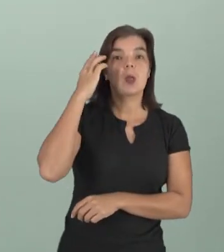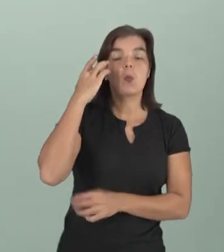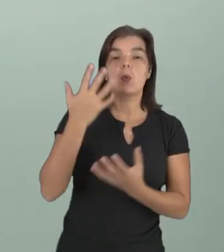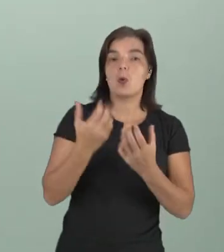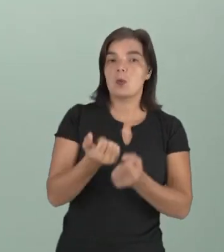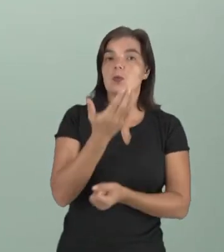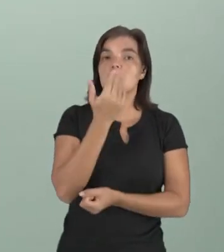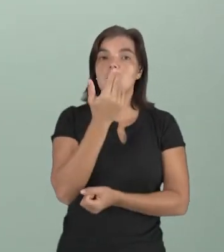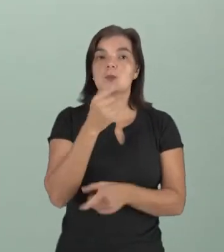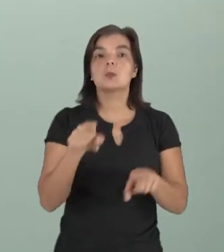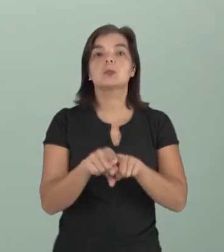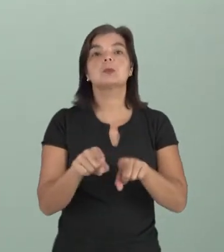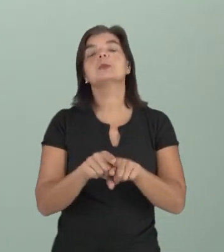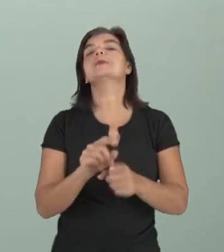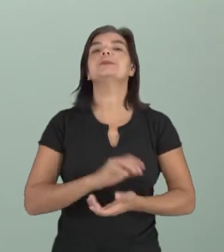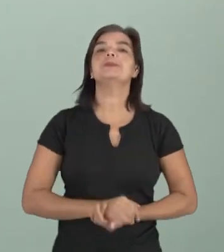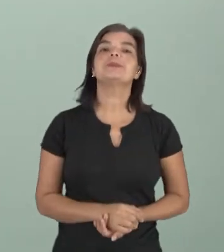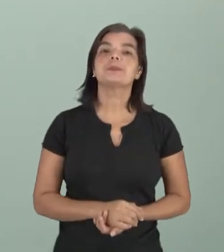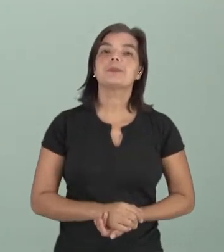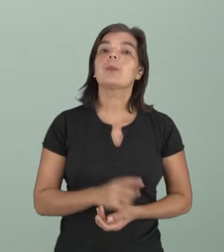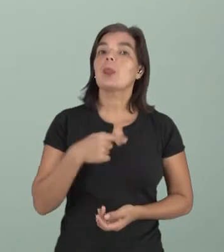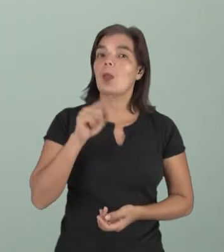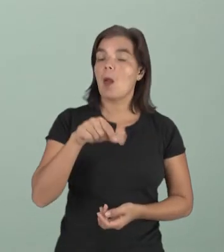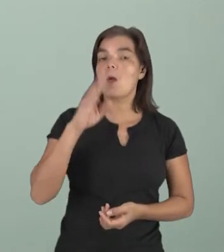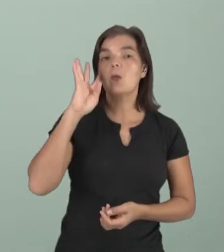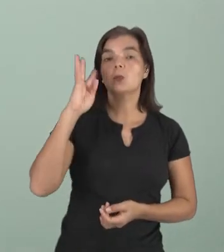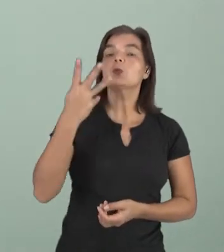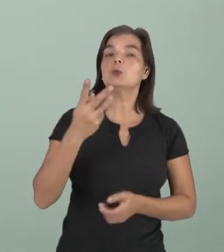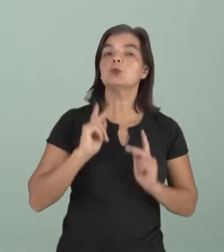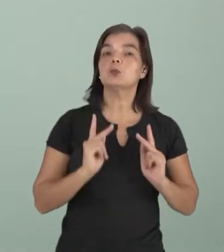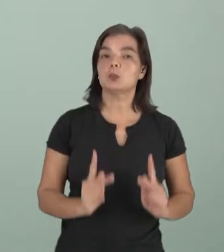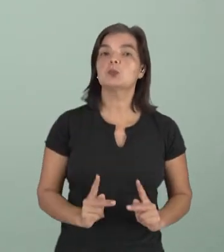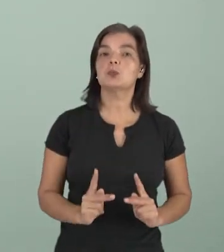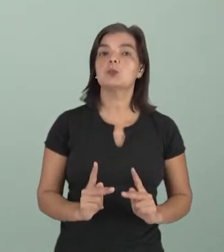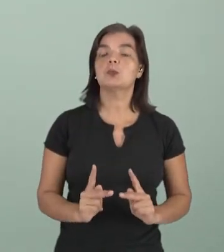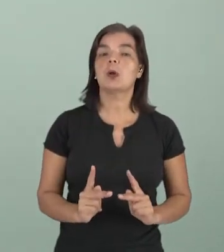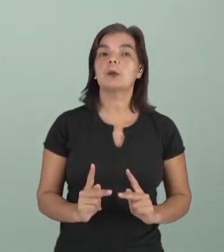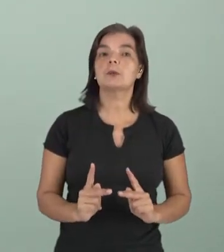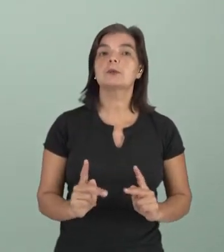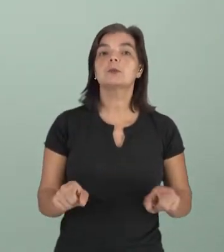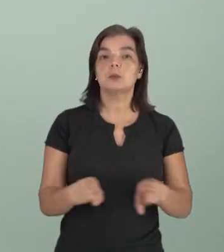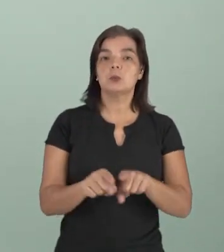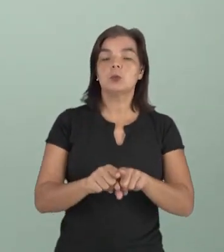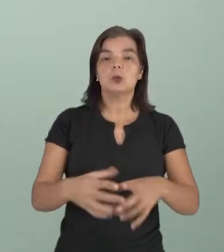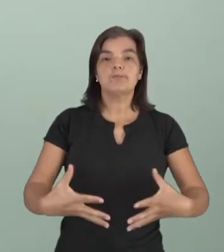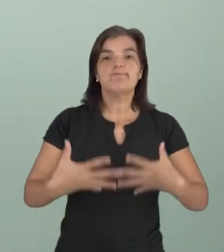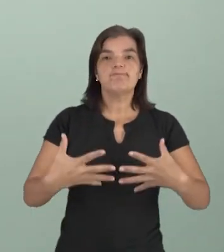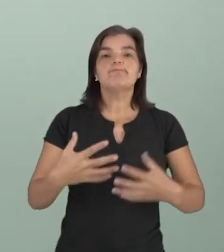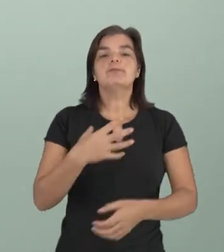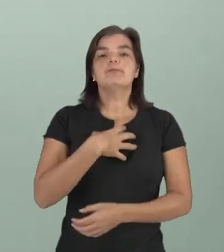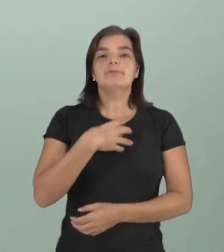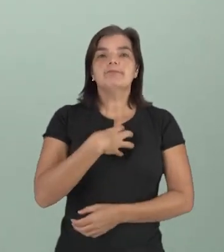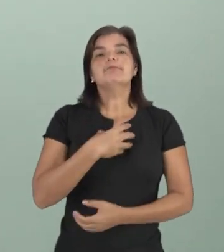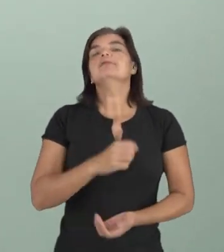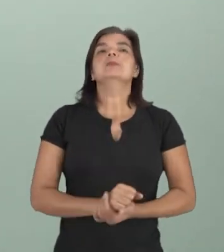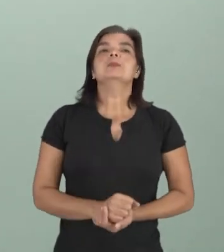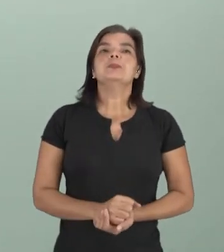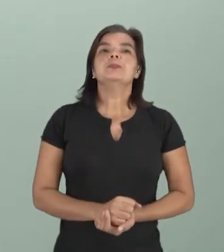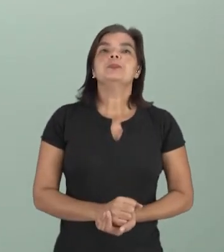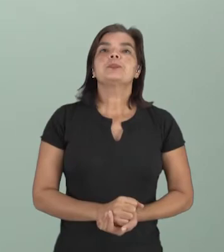eles recebem a comida. É resultado de um comportamento condicionado, de um estímulo